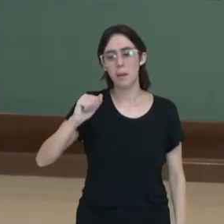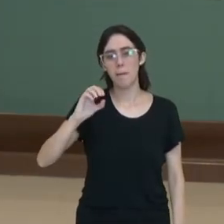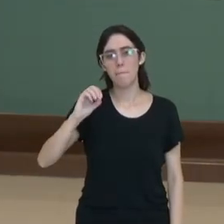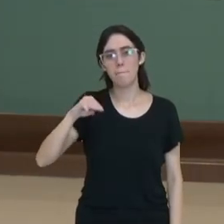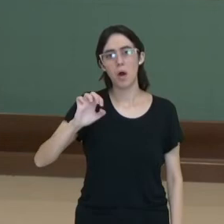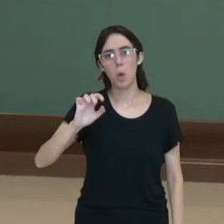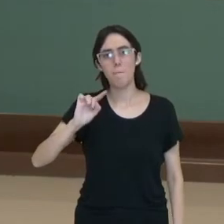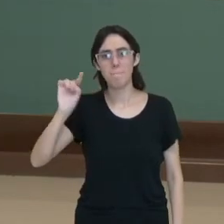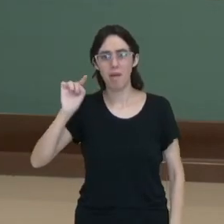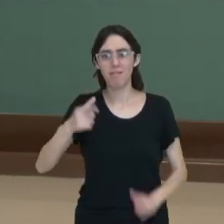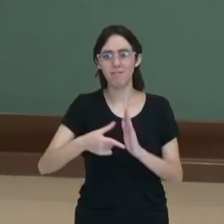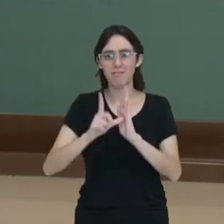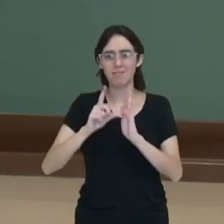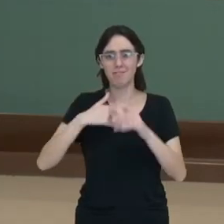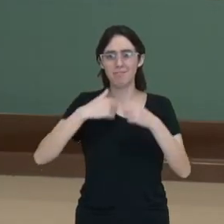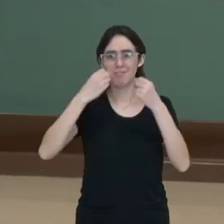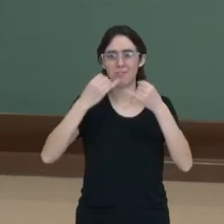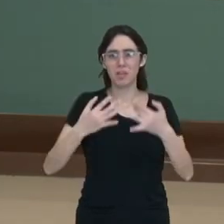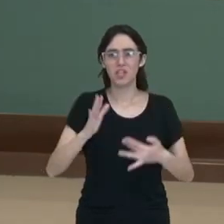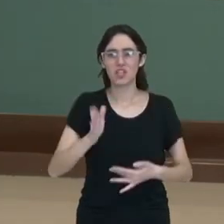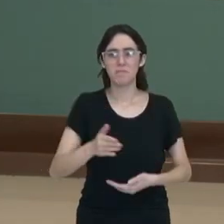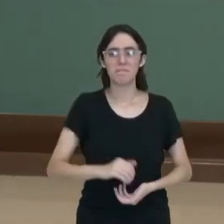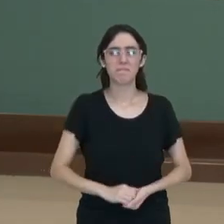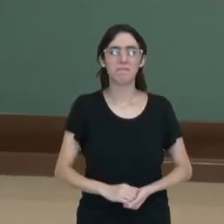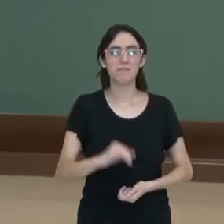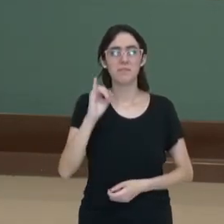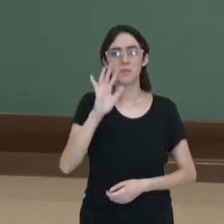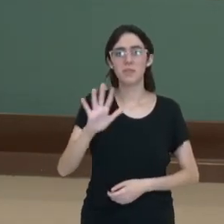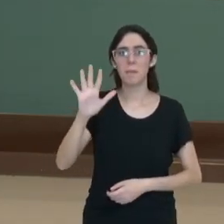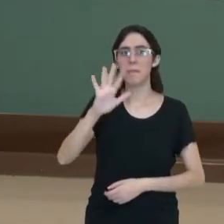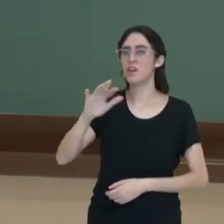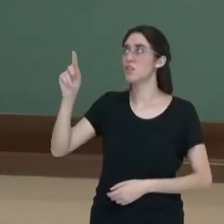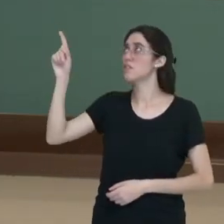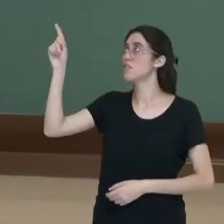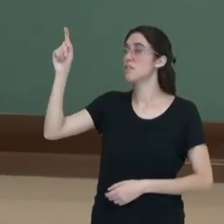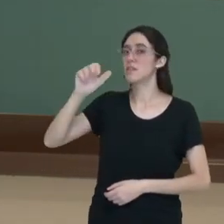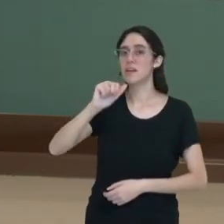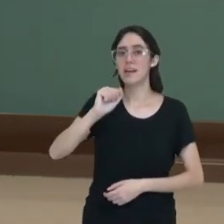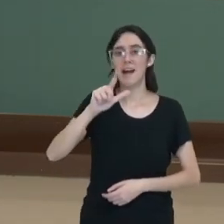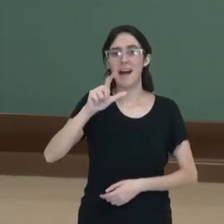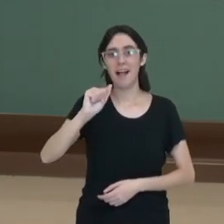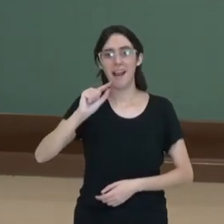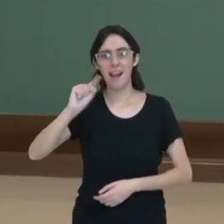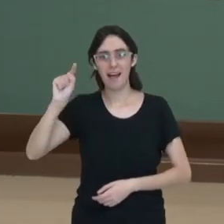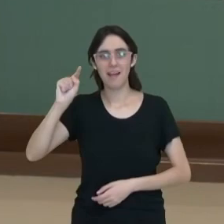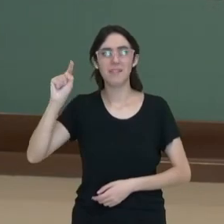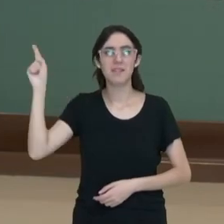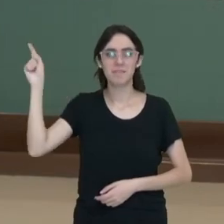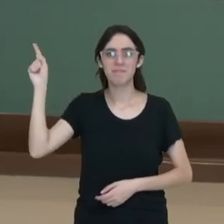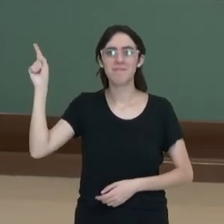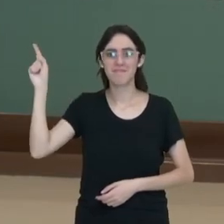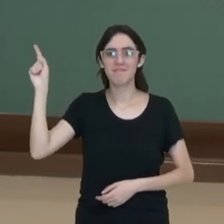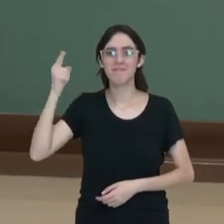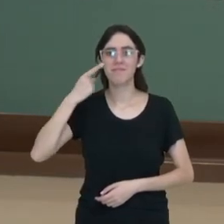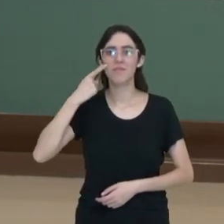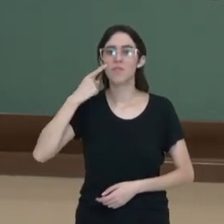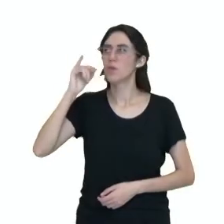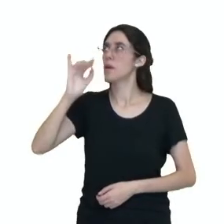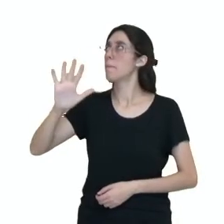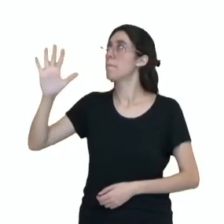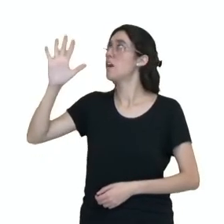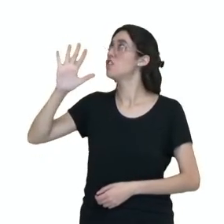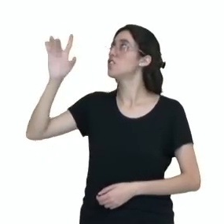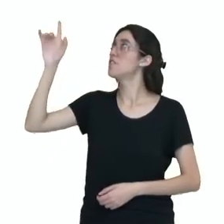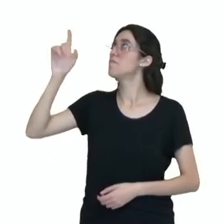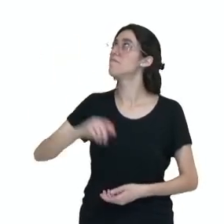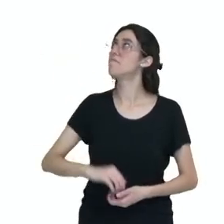comentou para vocês agora. A imagem Alá, se vocês lembrarem desta aula, mostramos na Hagia Sophia